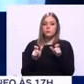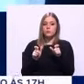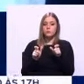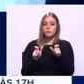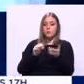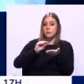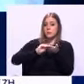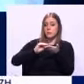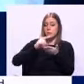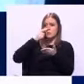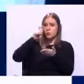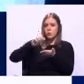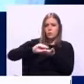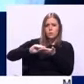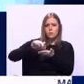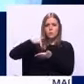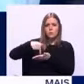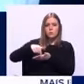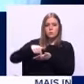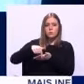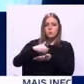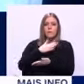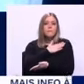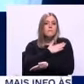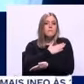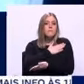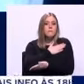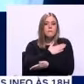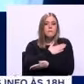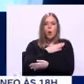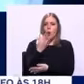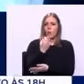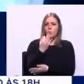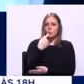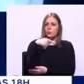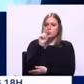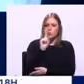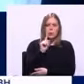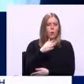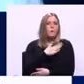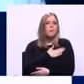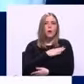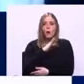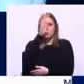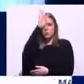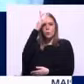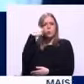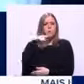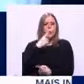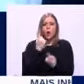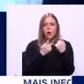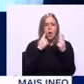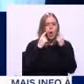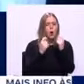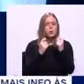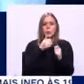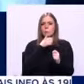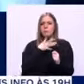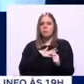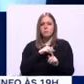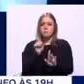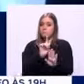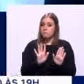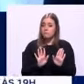escreveu isto não foi nenhum adepto fanático do Futebol Clube do Porto ou do Sporting, alguém que odeia o Benfica, alguém que tem alguma coisa contra o Benfica,